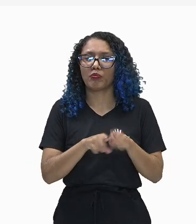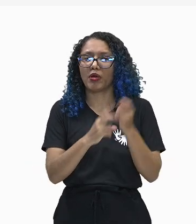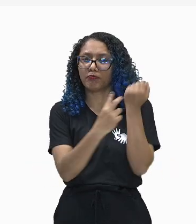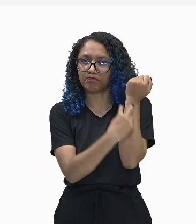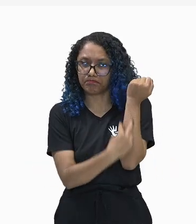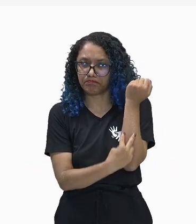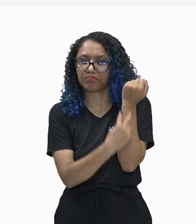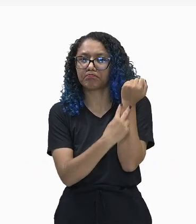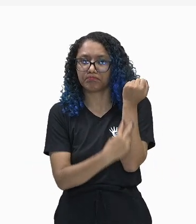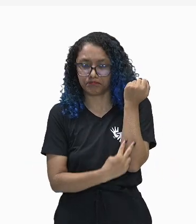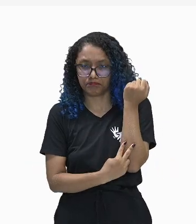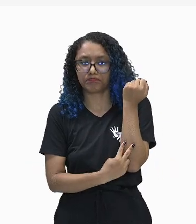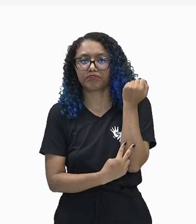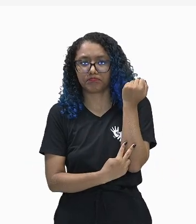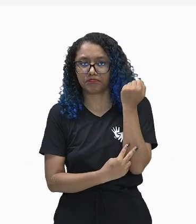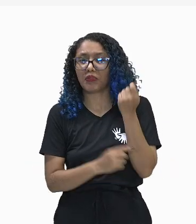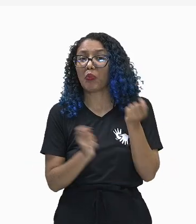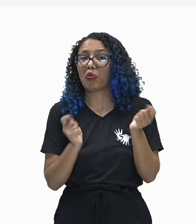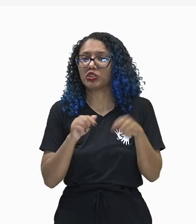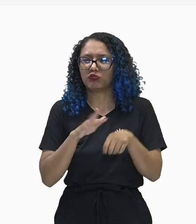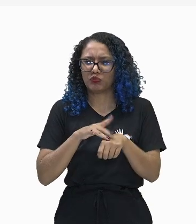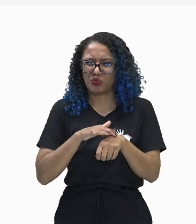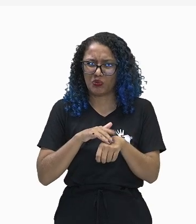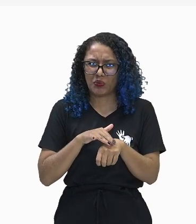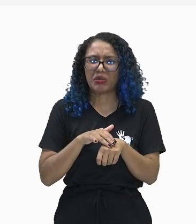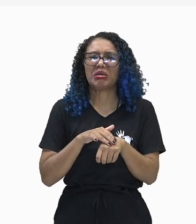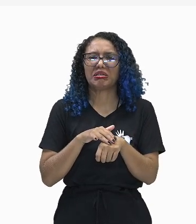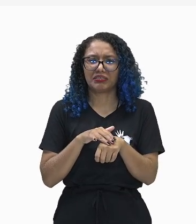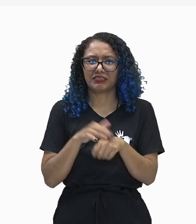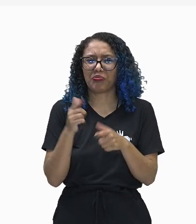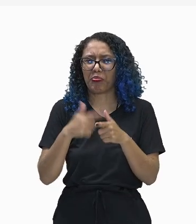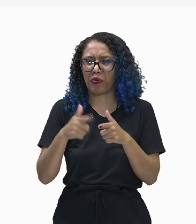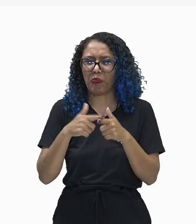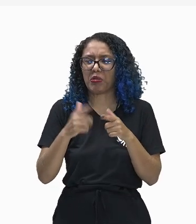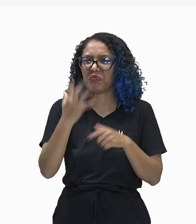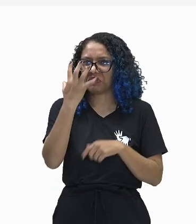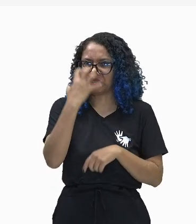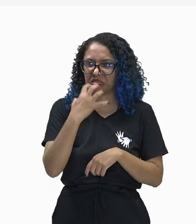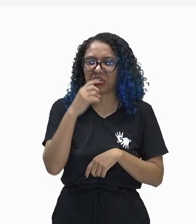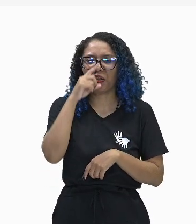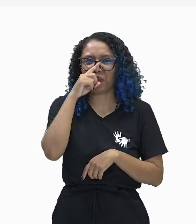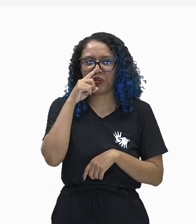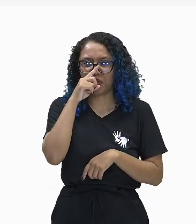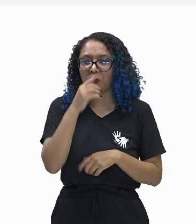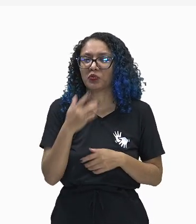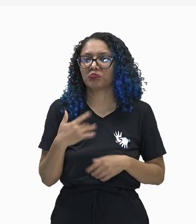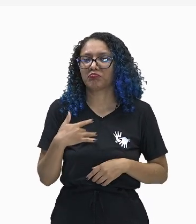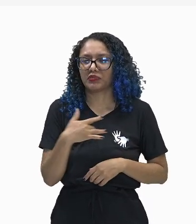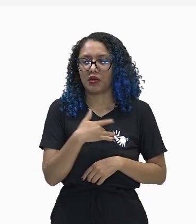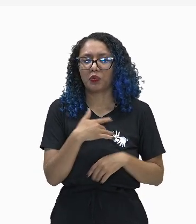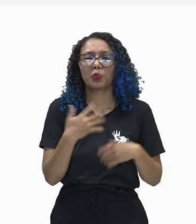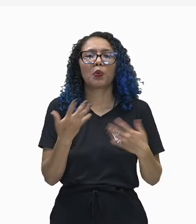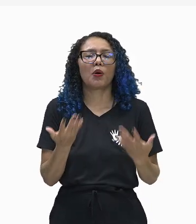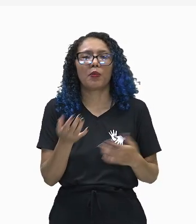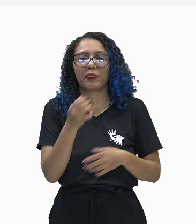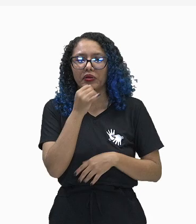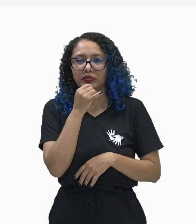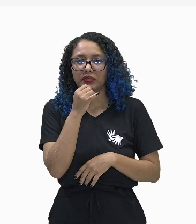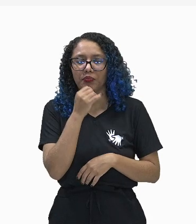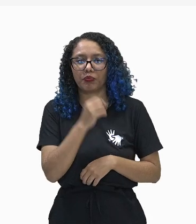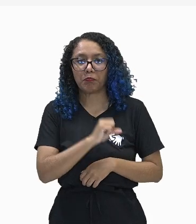sanguíneos, provocando doenças e graves complicações à saúde da pessoa. Que doenças podem ser essas?